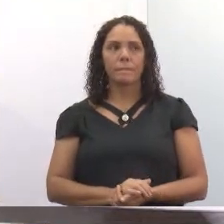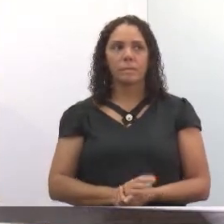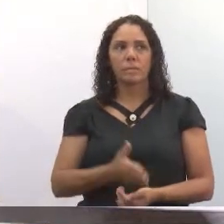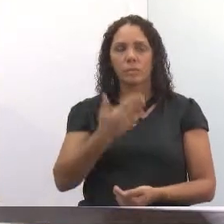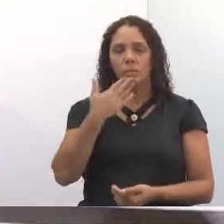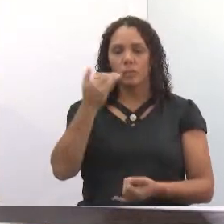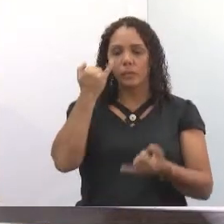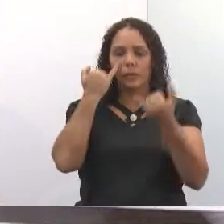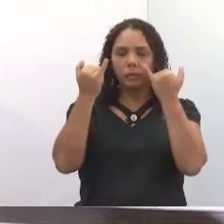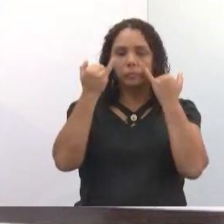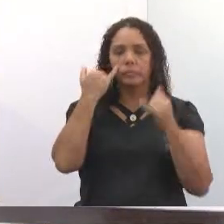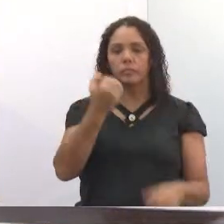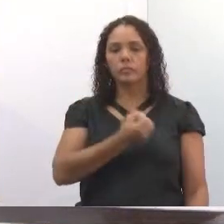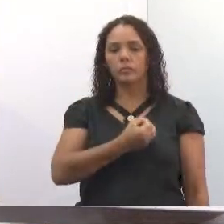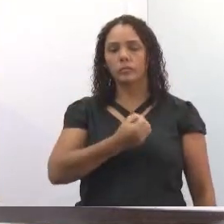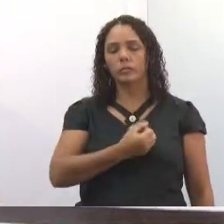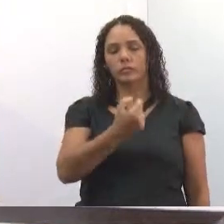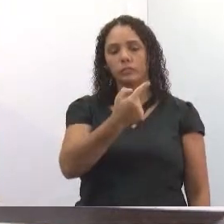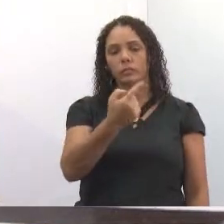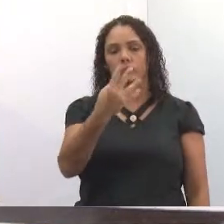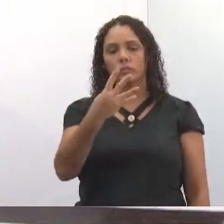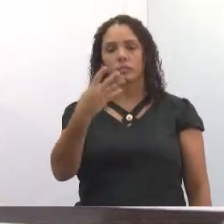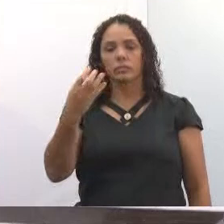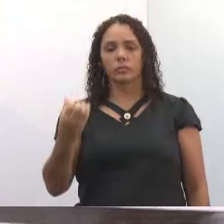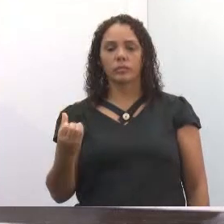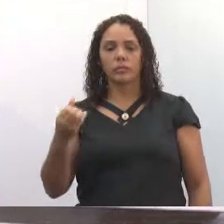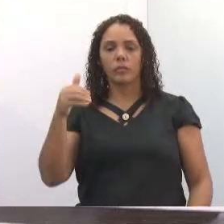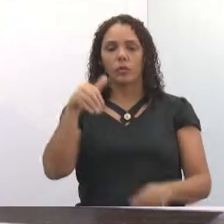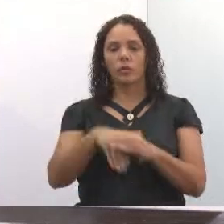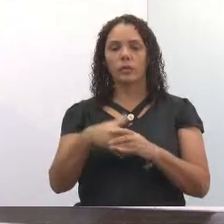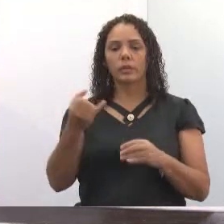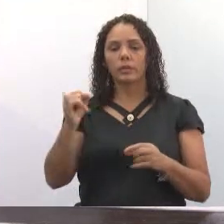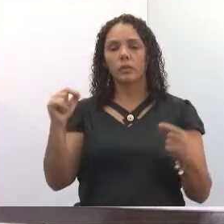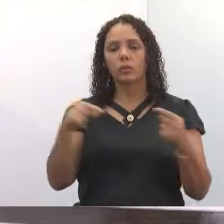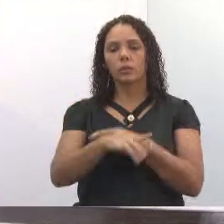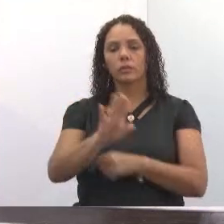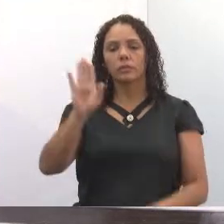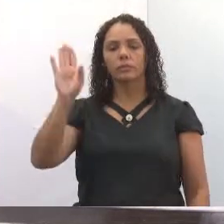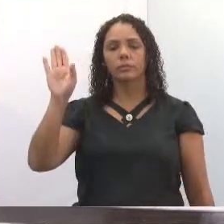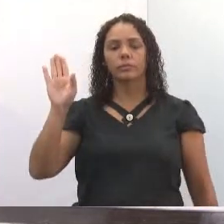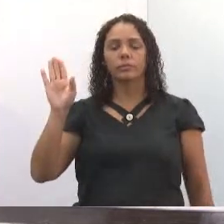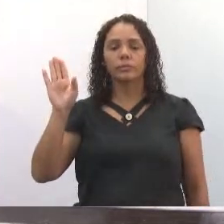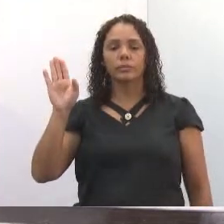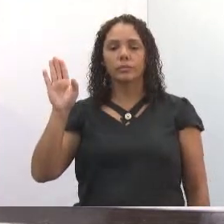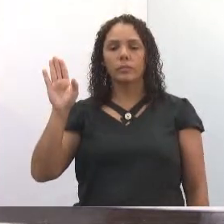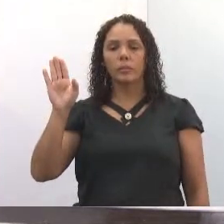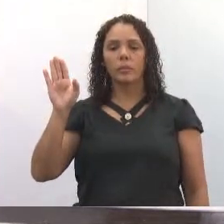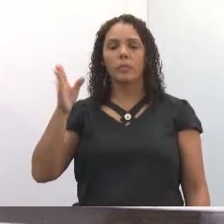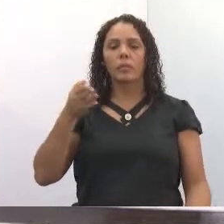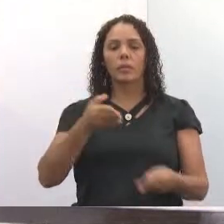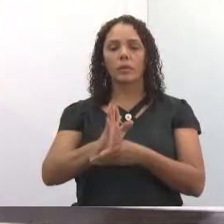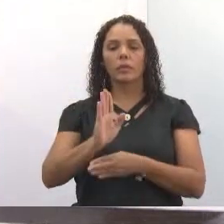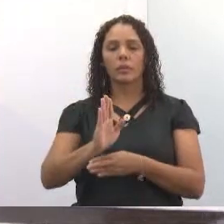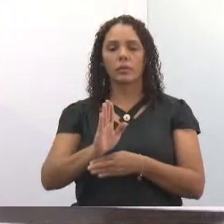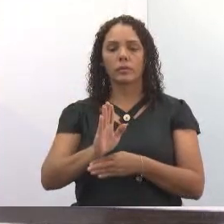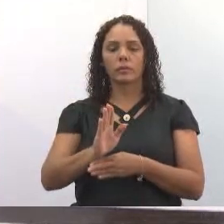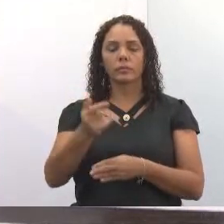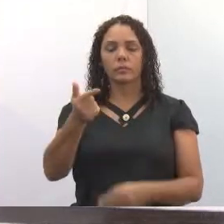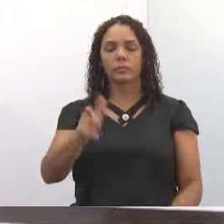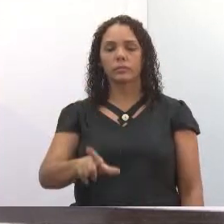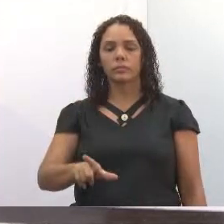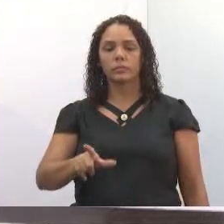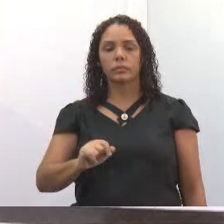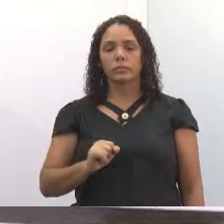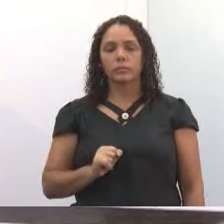Pedido de informações número 146, em votação. Os que forem contrários se manifestem levantando o braço. Pedido de informações